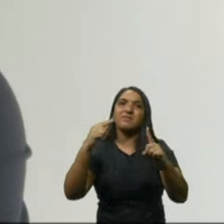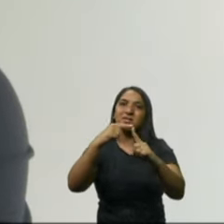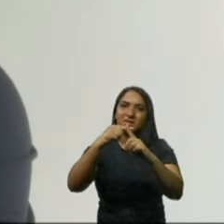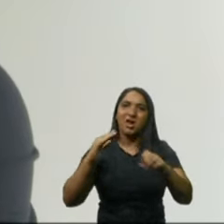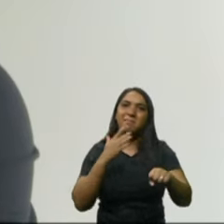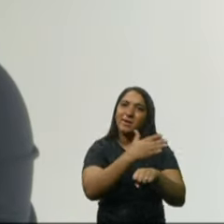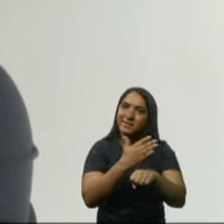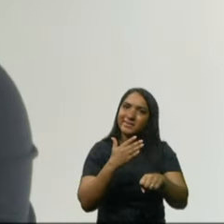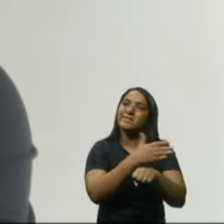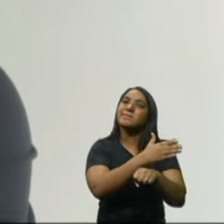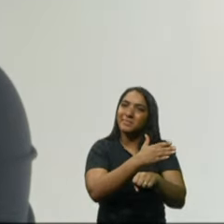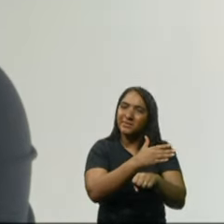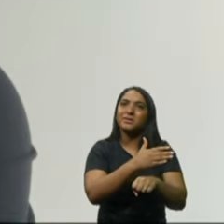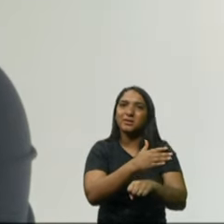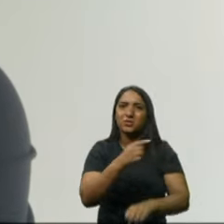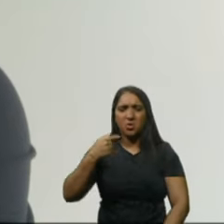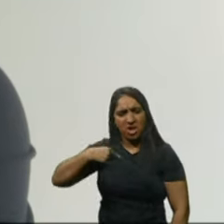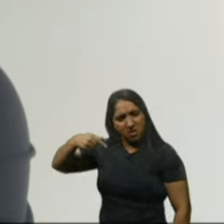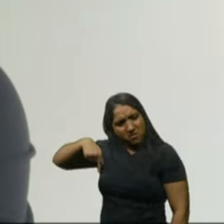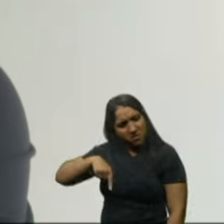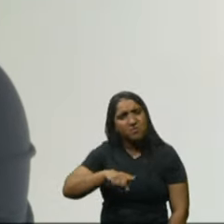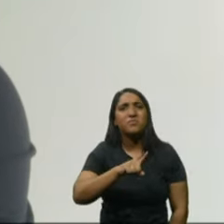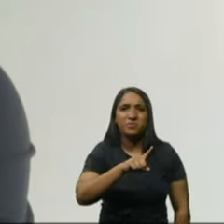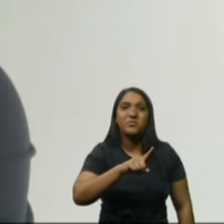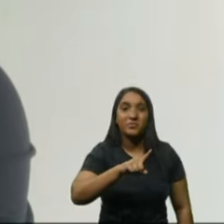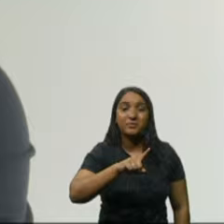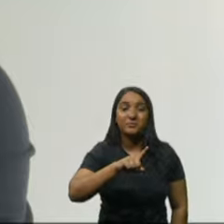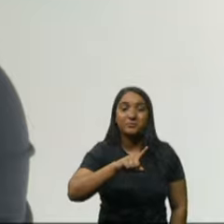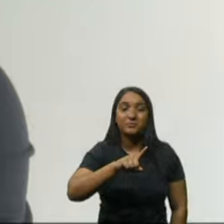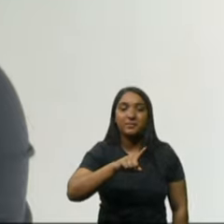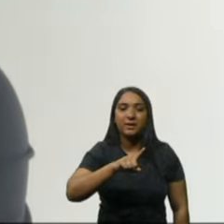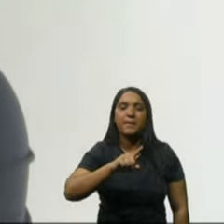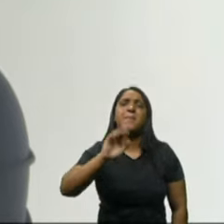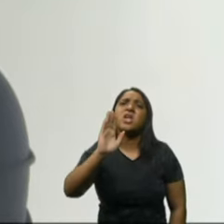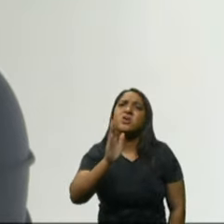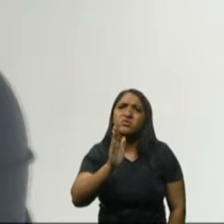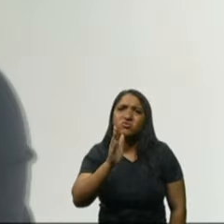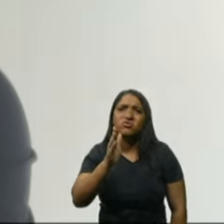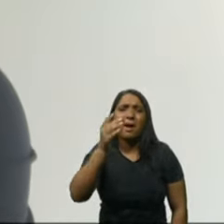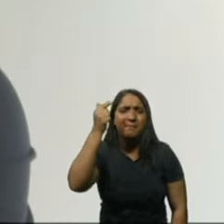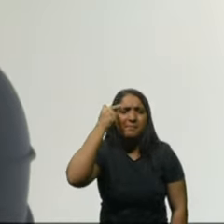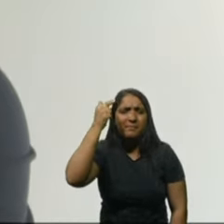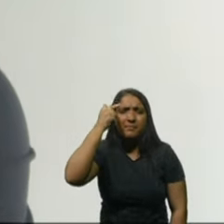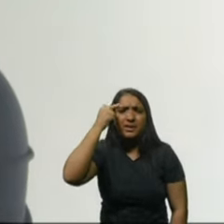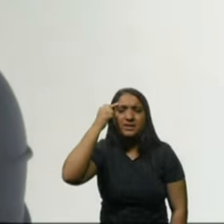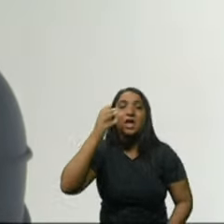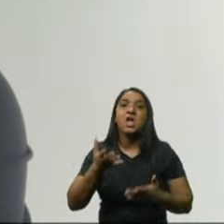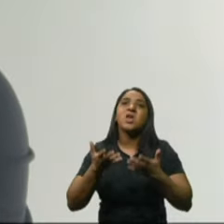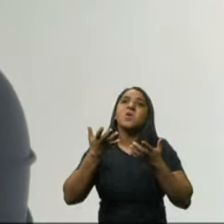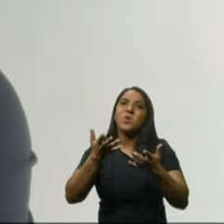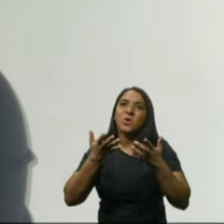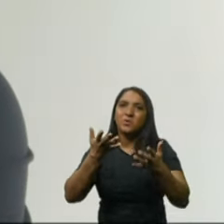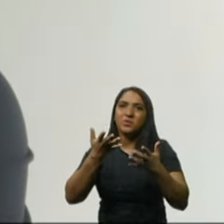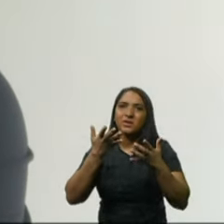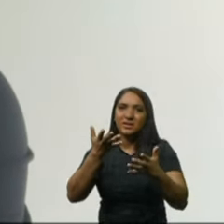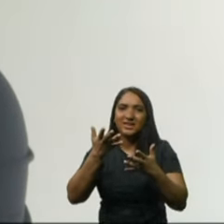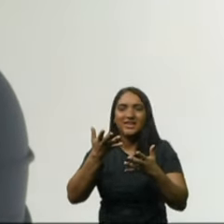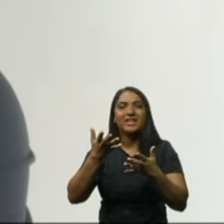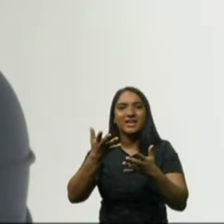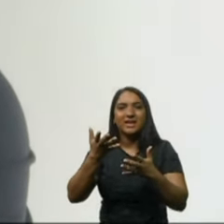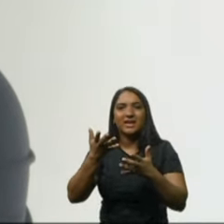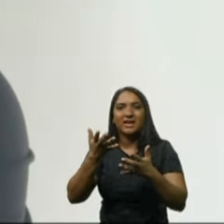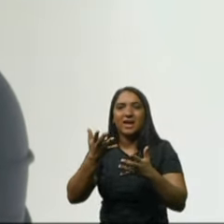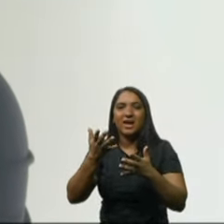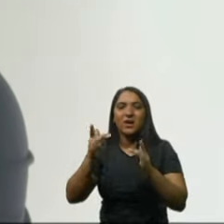bola dali eu já tomei a decisão que queria me converter e quando eu vivia em setembro